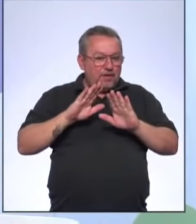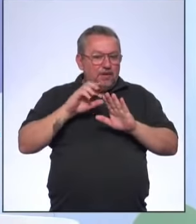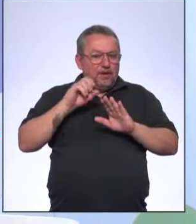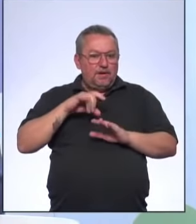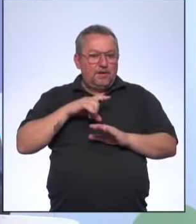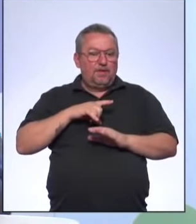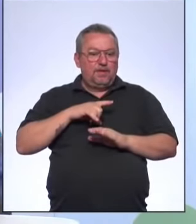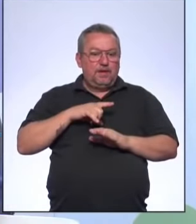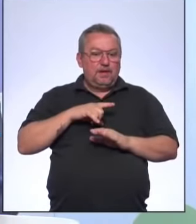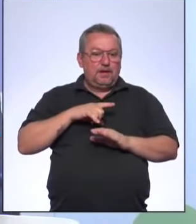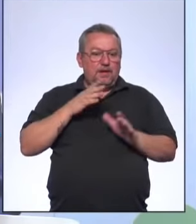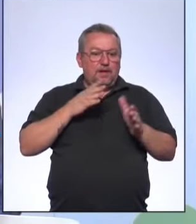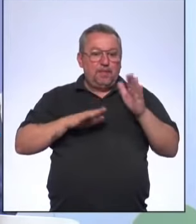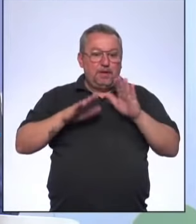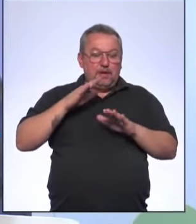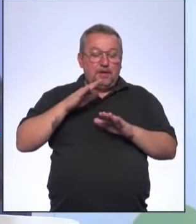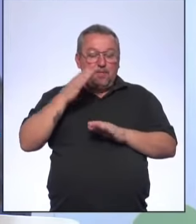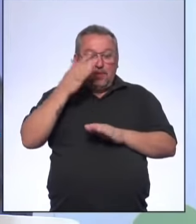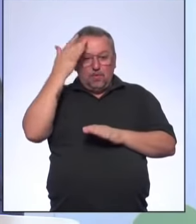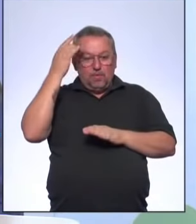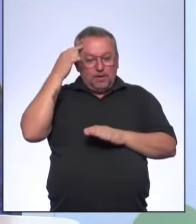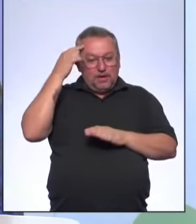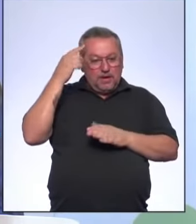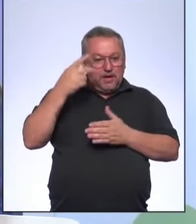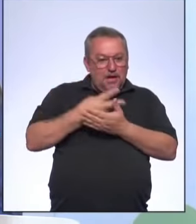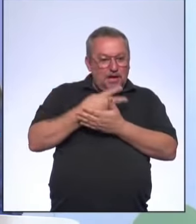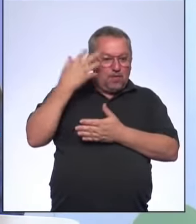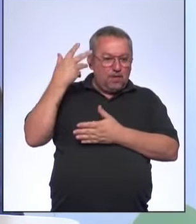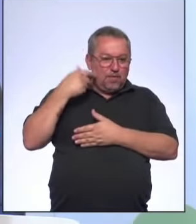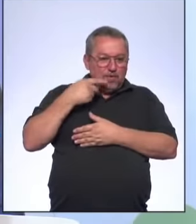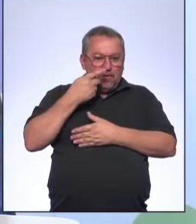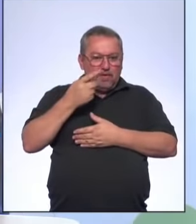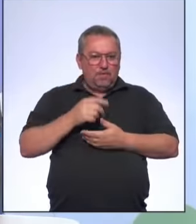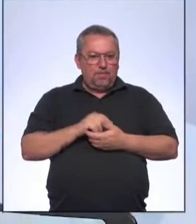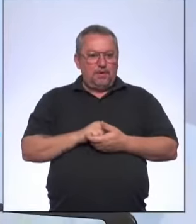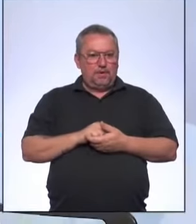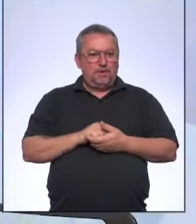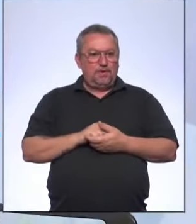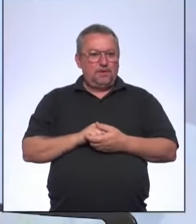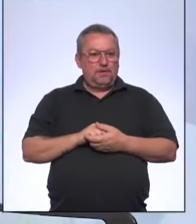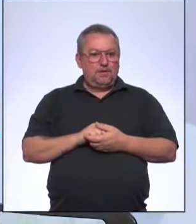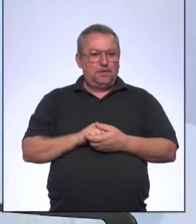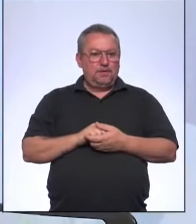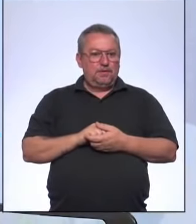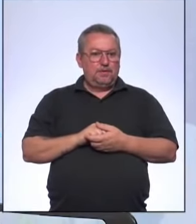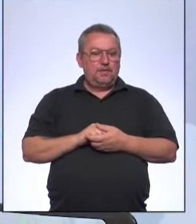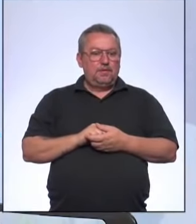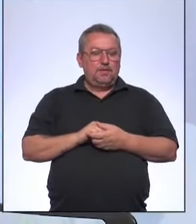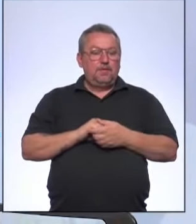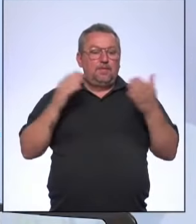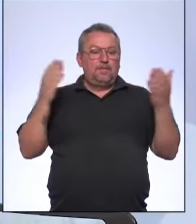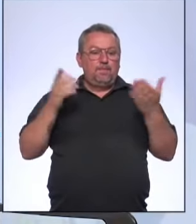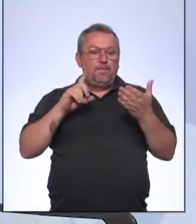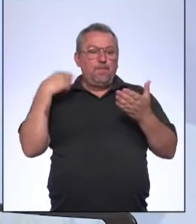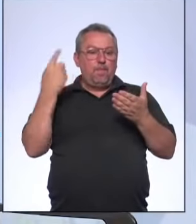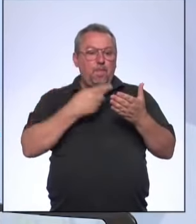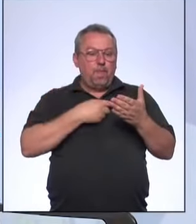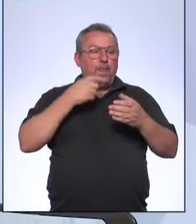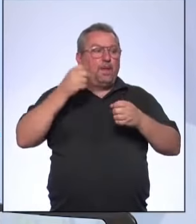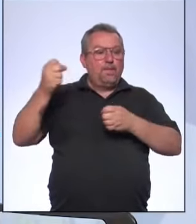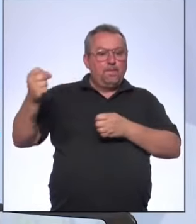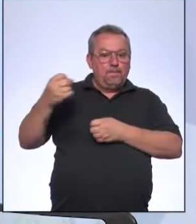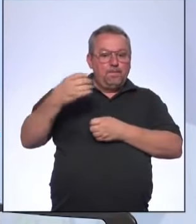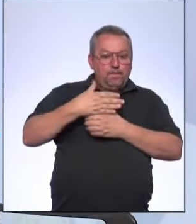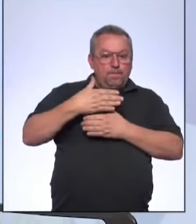questão se você tem que jantar só para você pessoal pode entender errado o animal que você tá falando né porque isso agora nós vamos por um novo